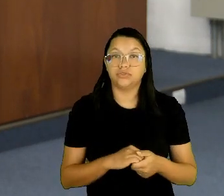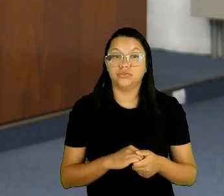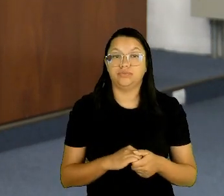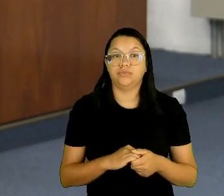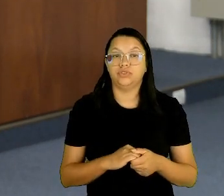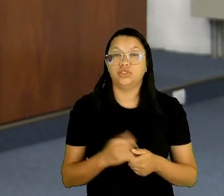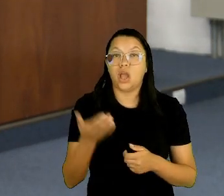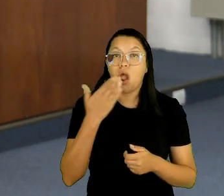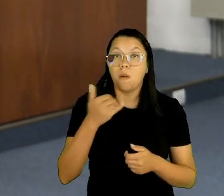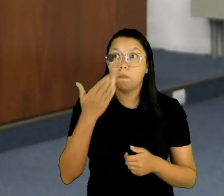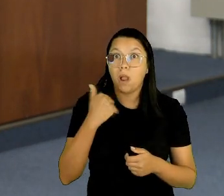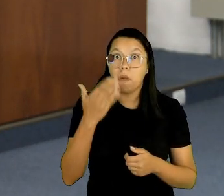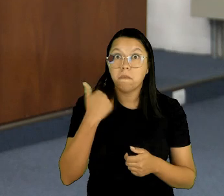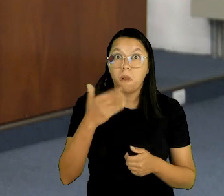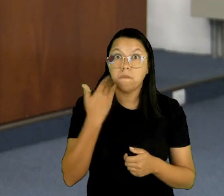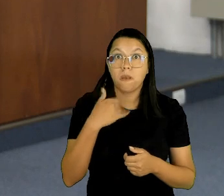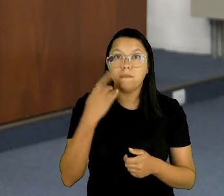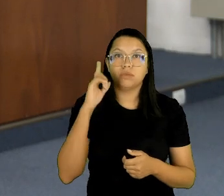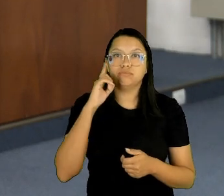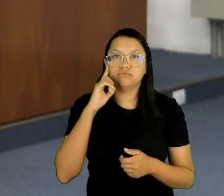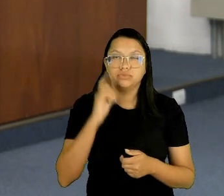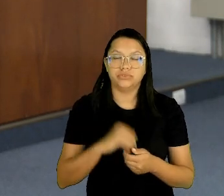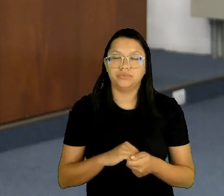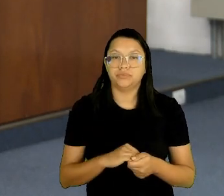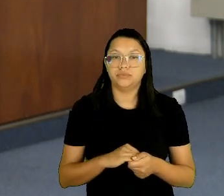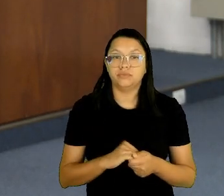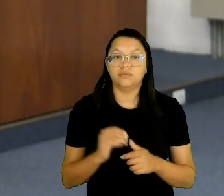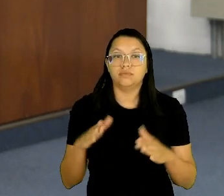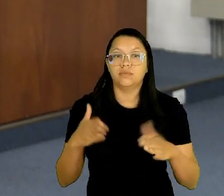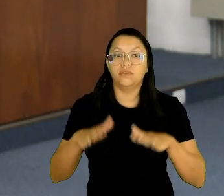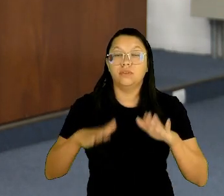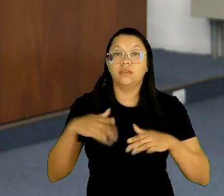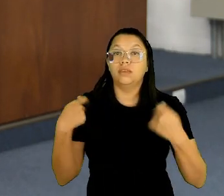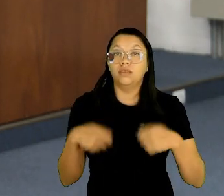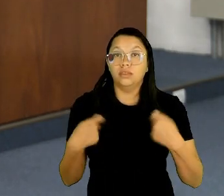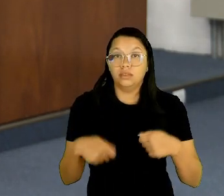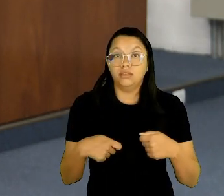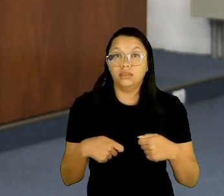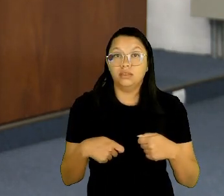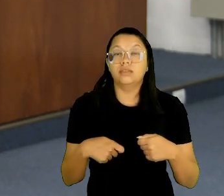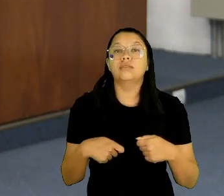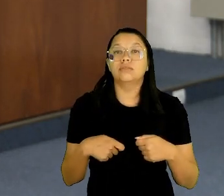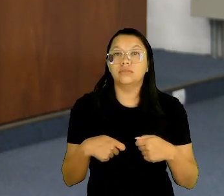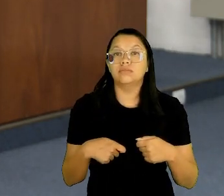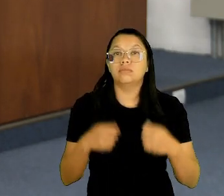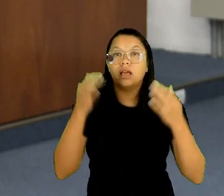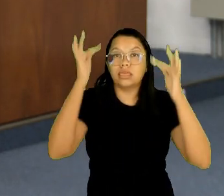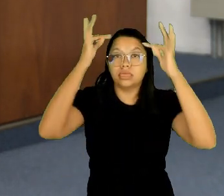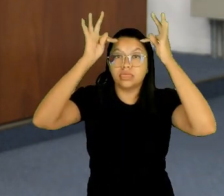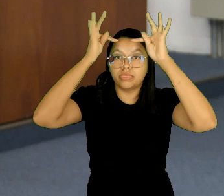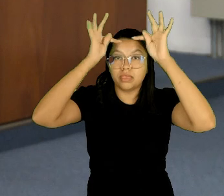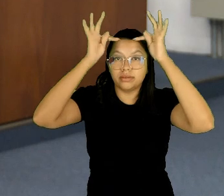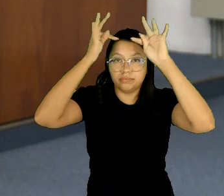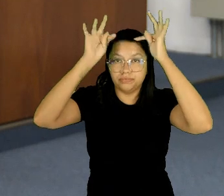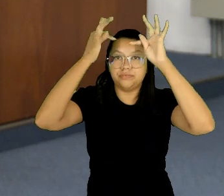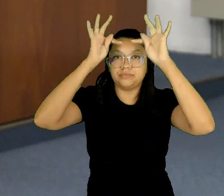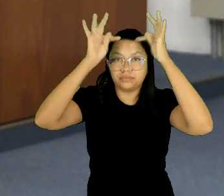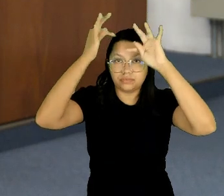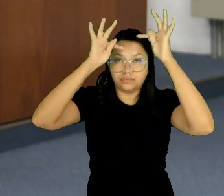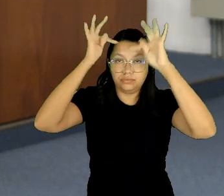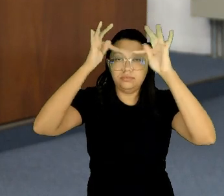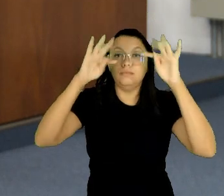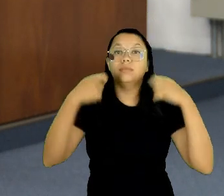quantidade de ingesta calórica no dia, além de, às vezes, é necessário alguma terapia